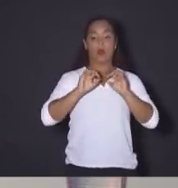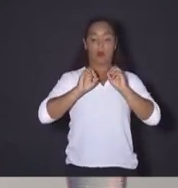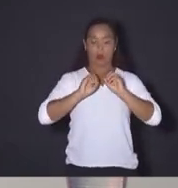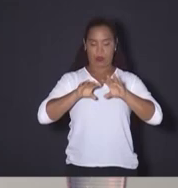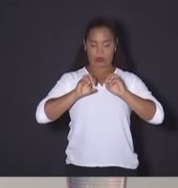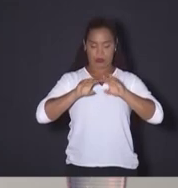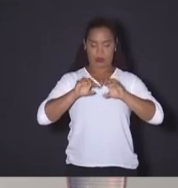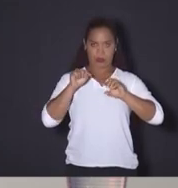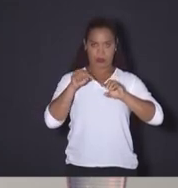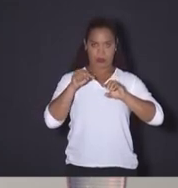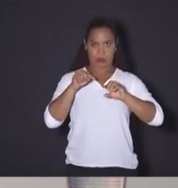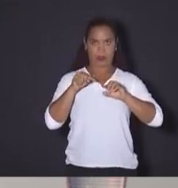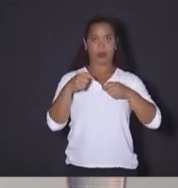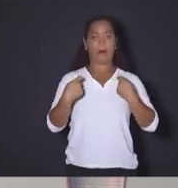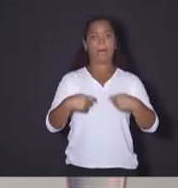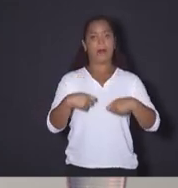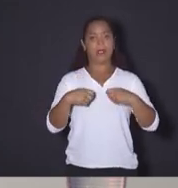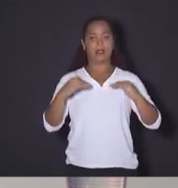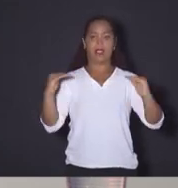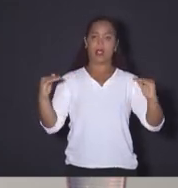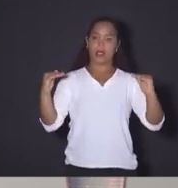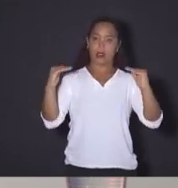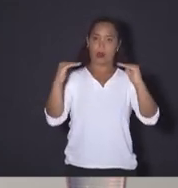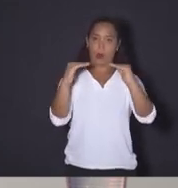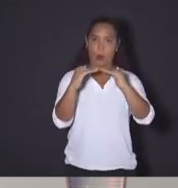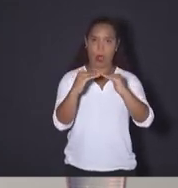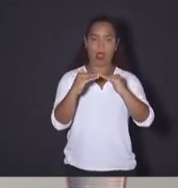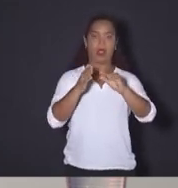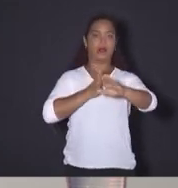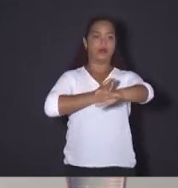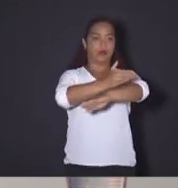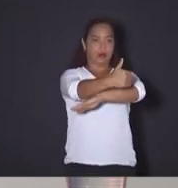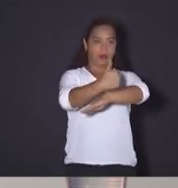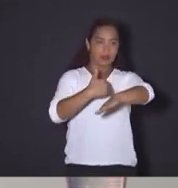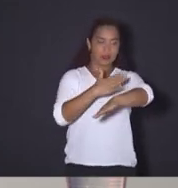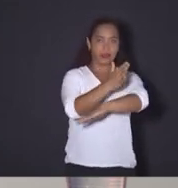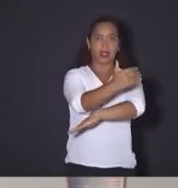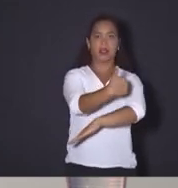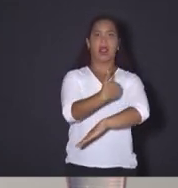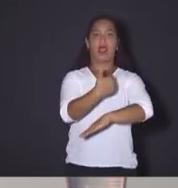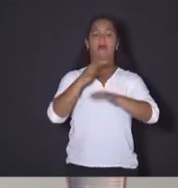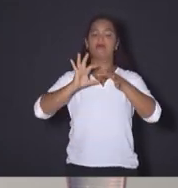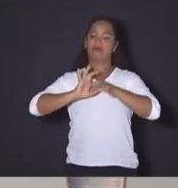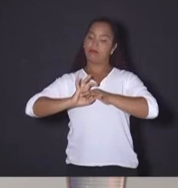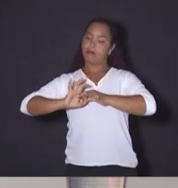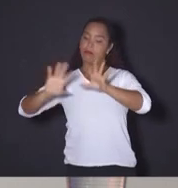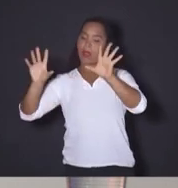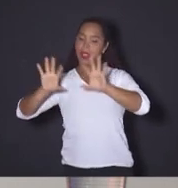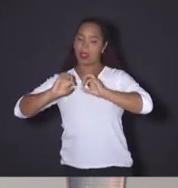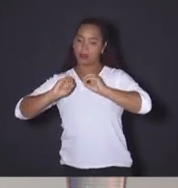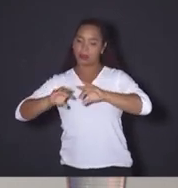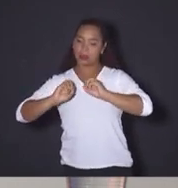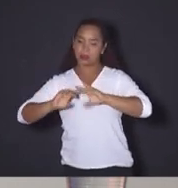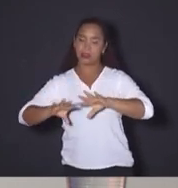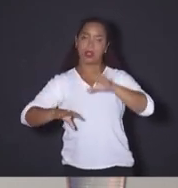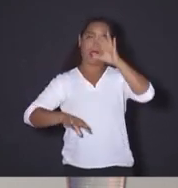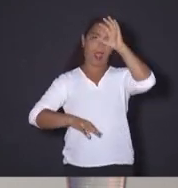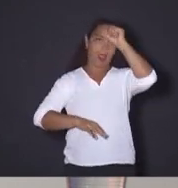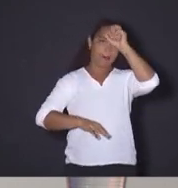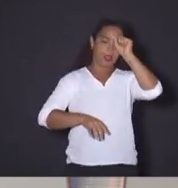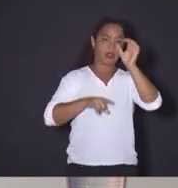ministrado nos seguintes princípios igualdade de condições de acesso permanência e liberdade de ensinar aprender